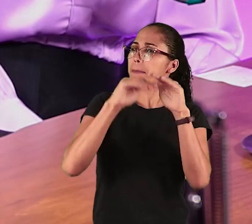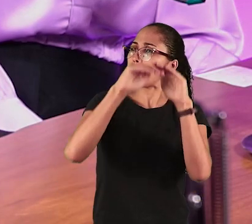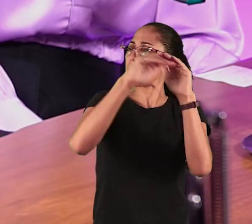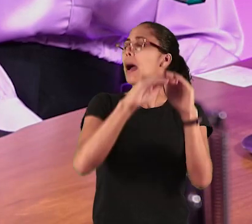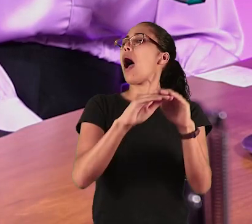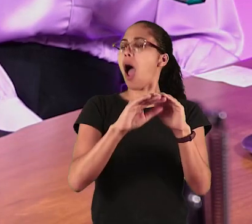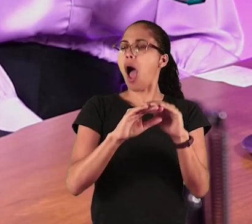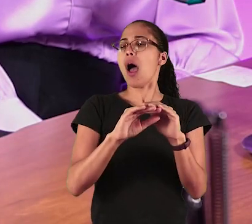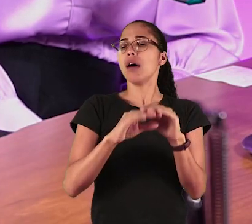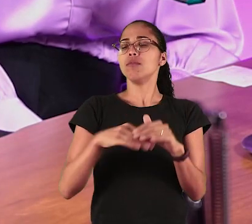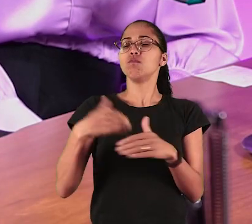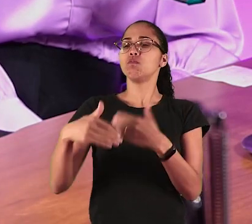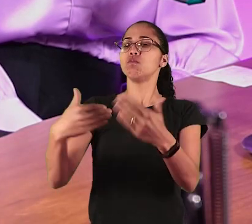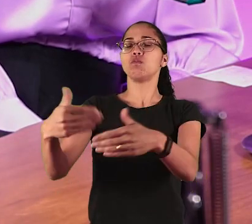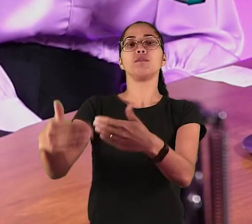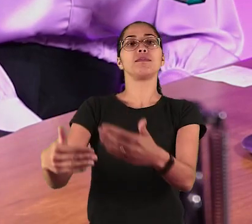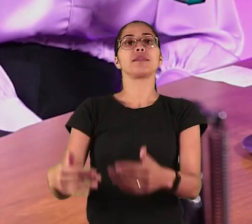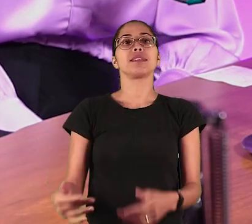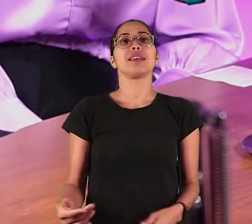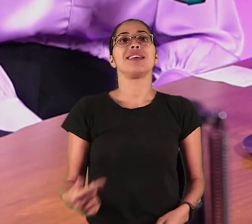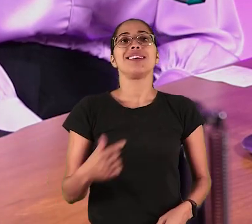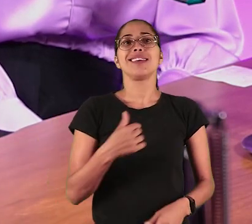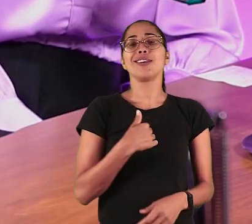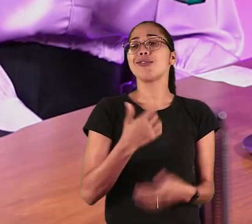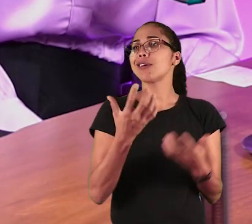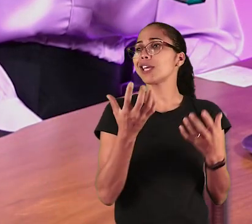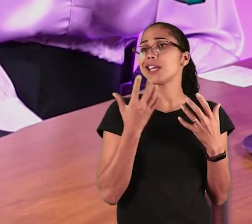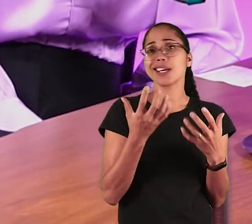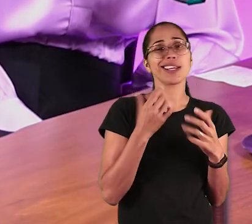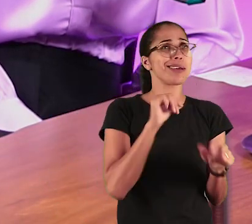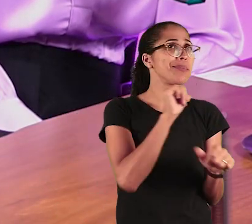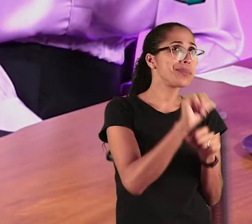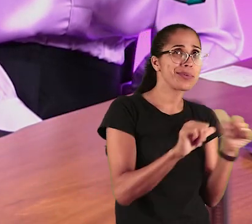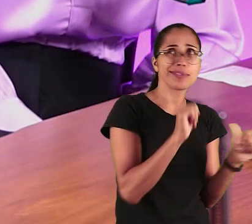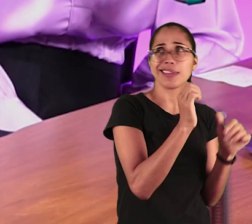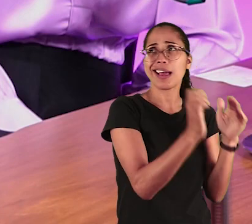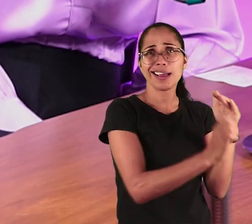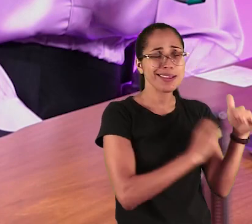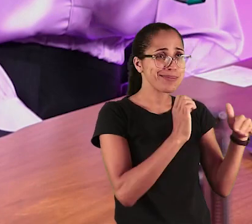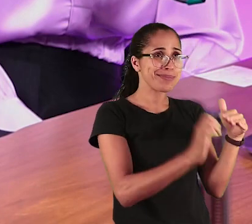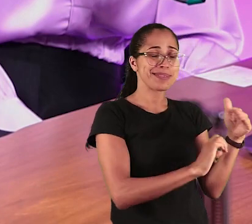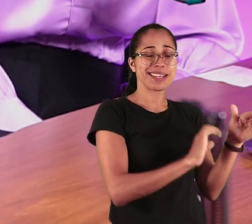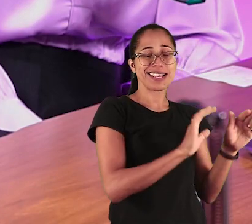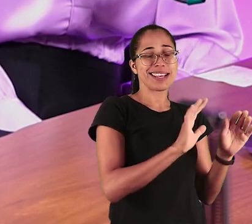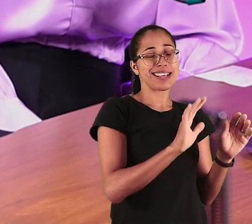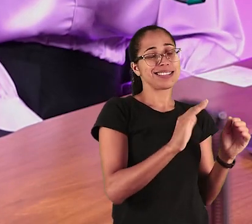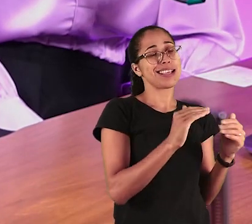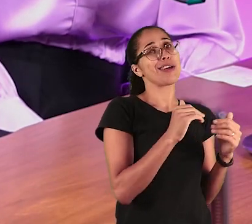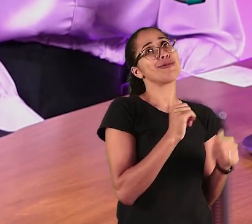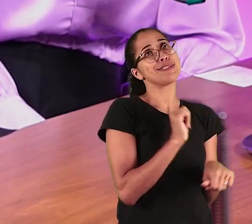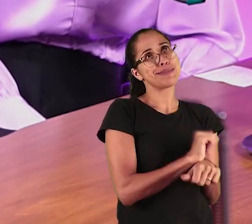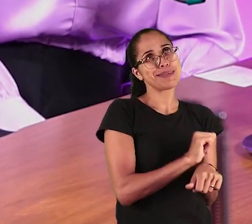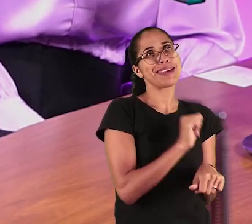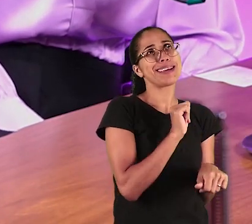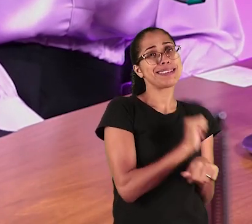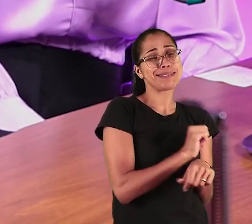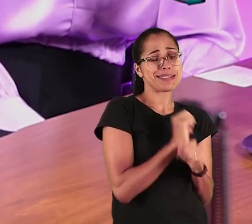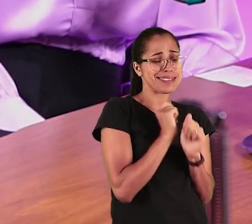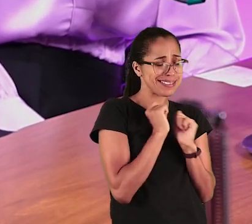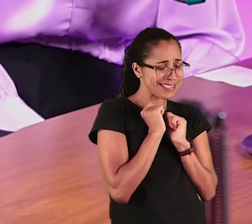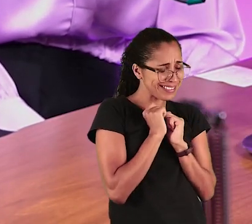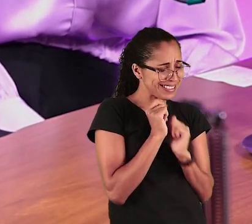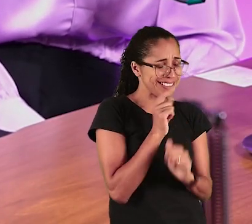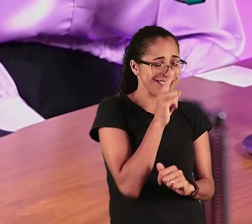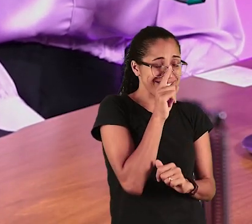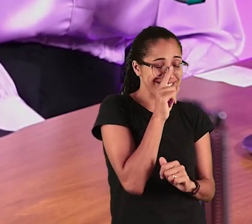eu me vejo muito nesse lugar né eu tava já nesse momento de transição querendo muito começar a vir forte e essa empresa e por tanto tempo eu fiquei